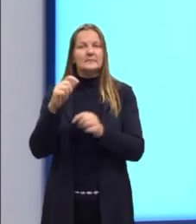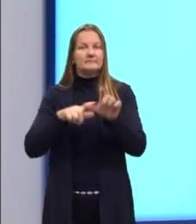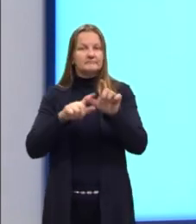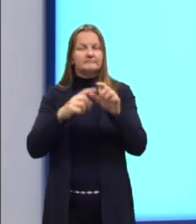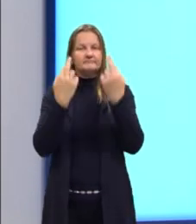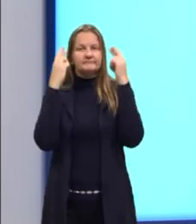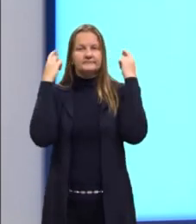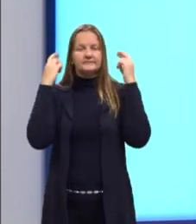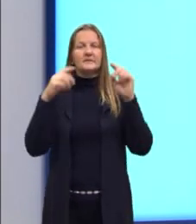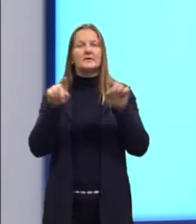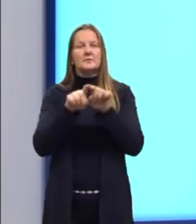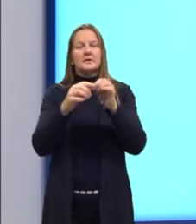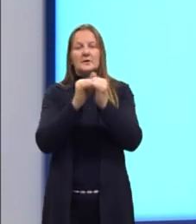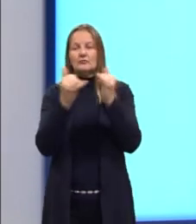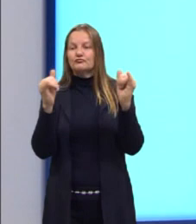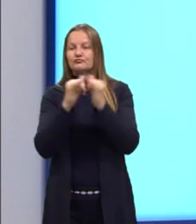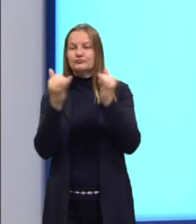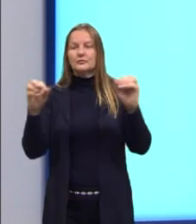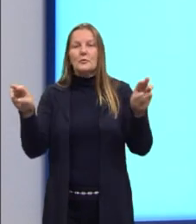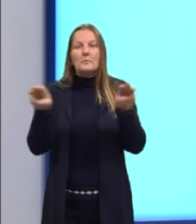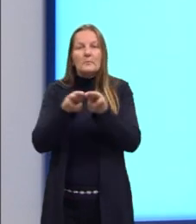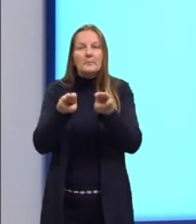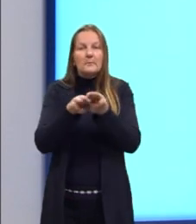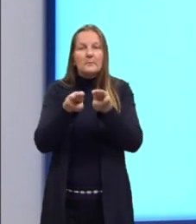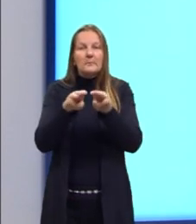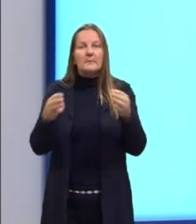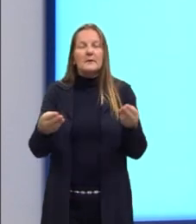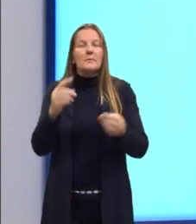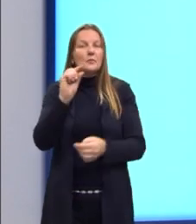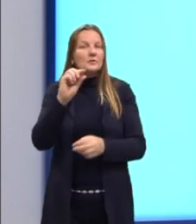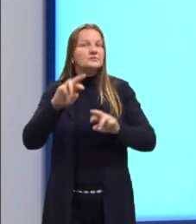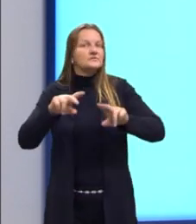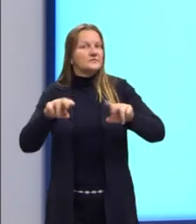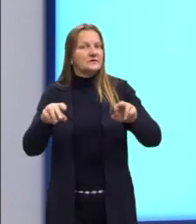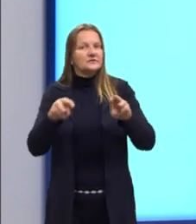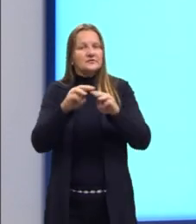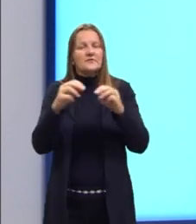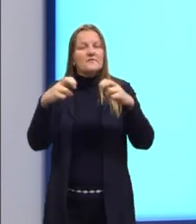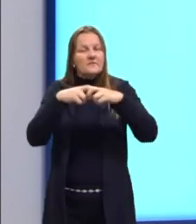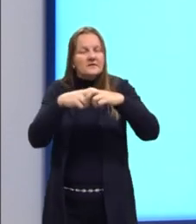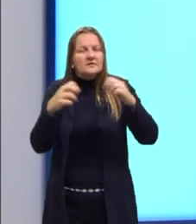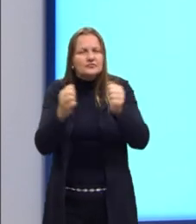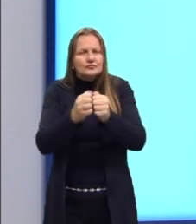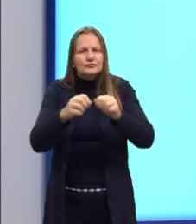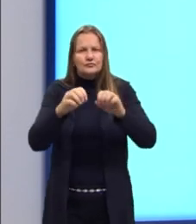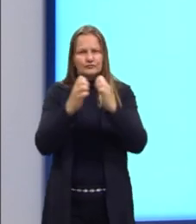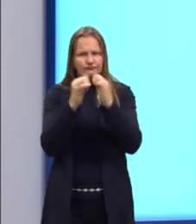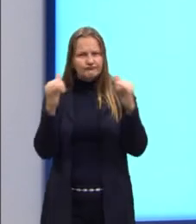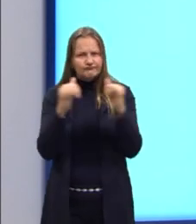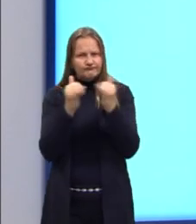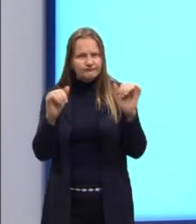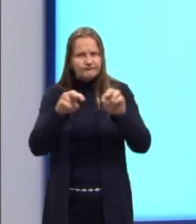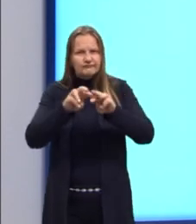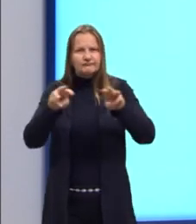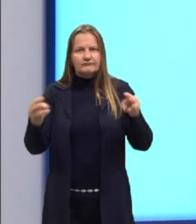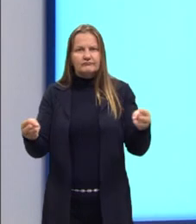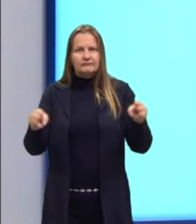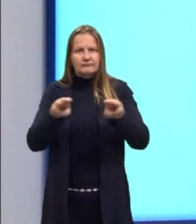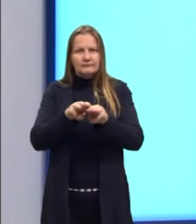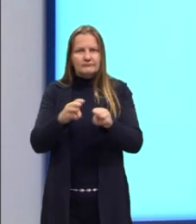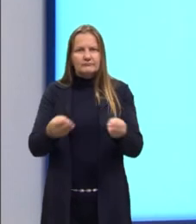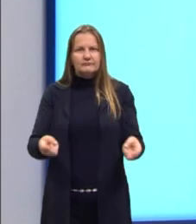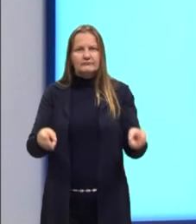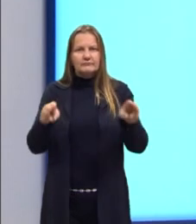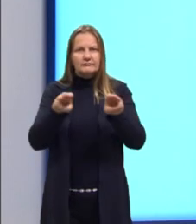por ondas eletromagnéticas é importante a gente tem um pouco de conhecimento de física nessa hora da professora Larissa e nos